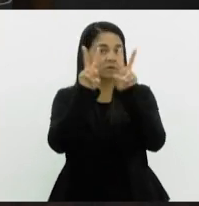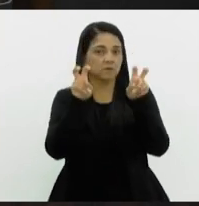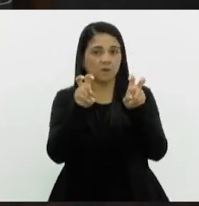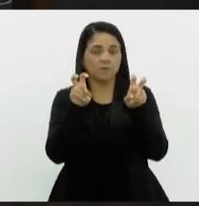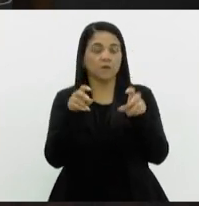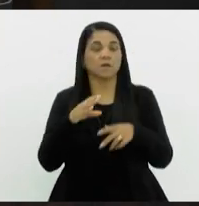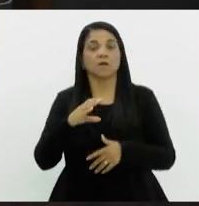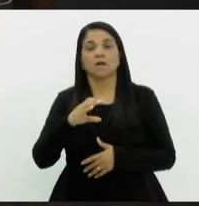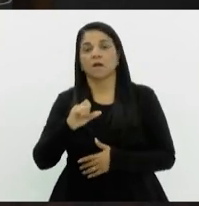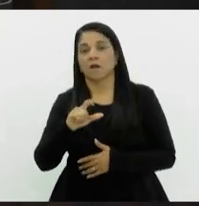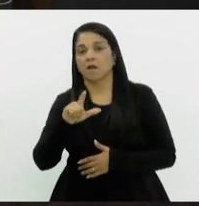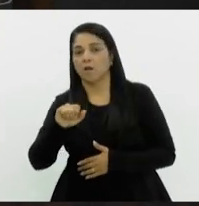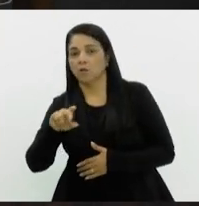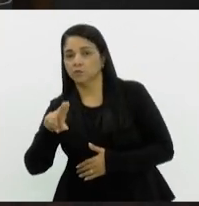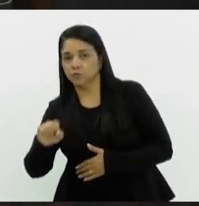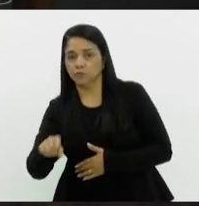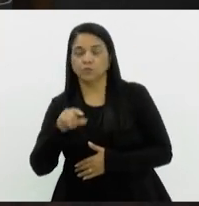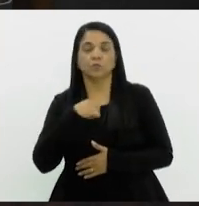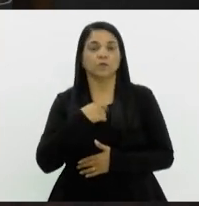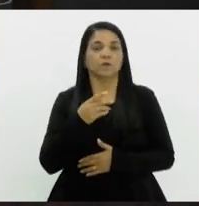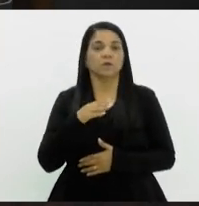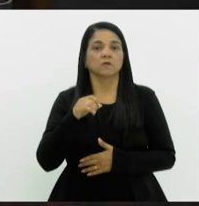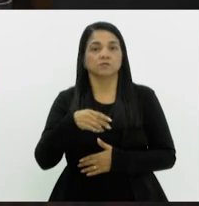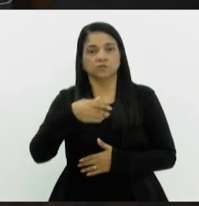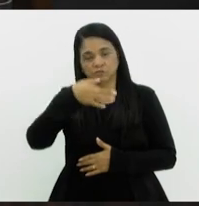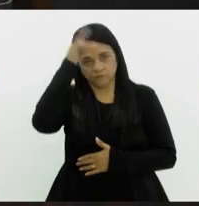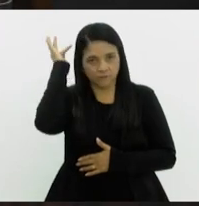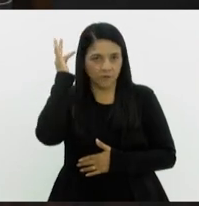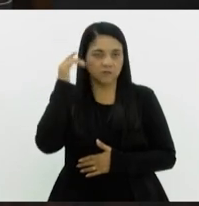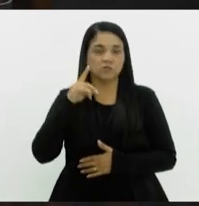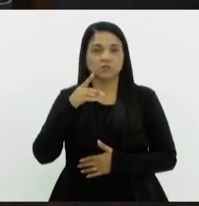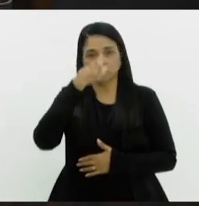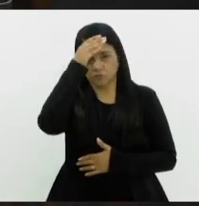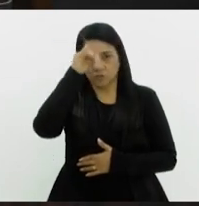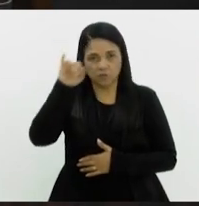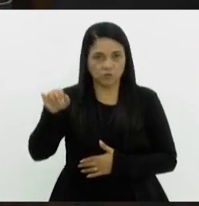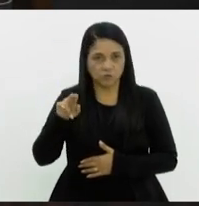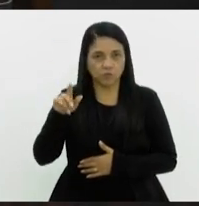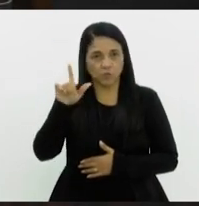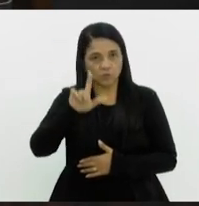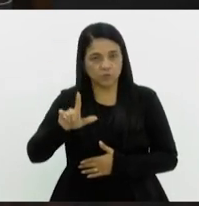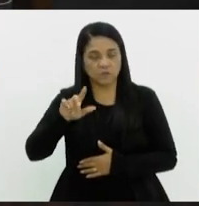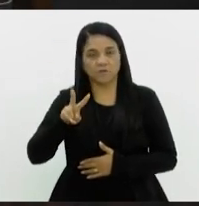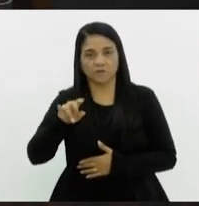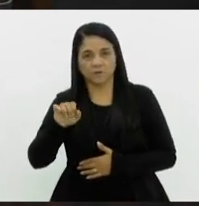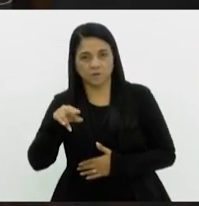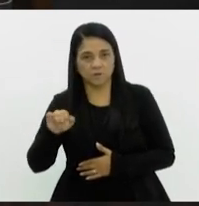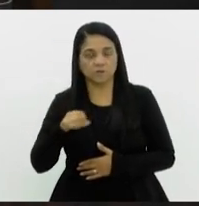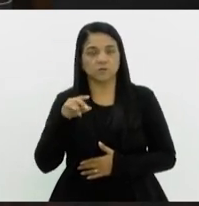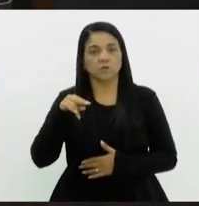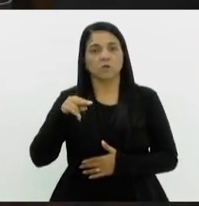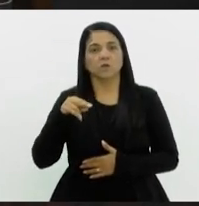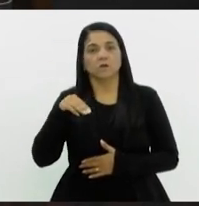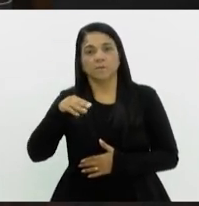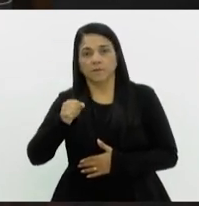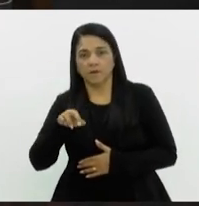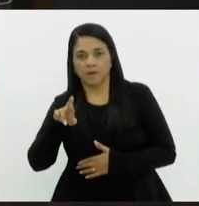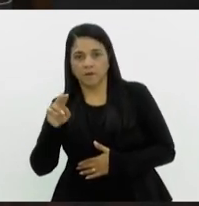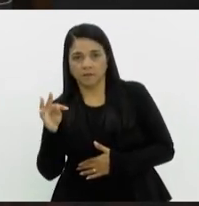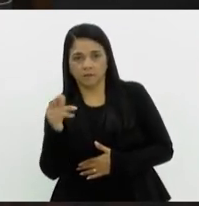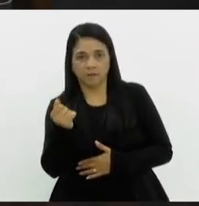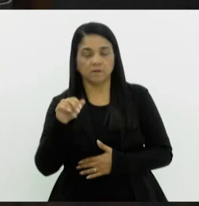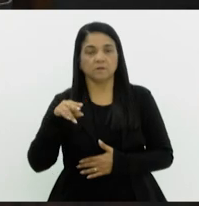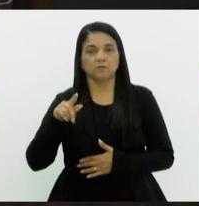Cláudio Caiado, Tande Vieira, Fred Pacheco, Tia Ju, Vinícius Cozolino, Lucinha, Muni Neto, Marta Rocha, Célia Jordão,